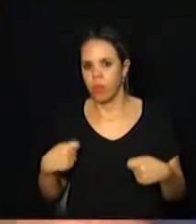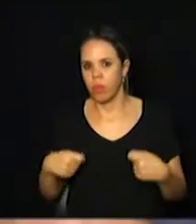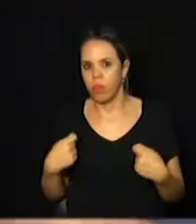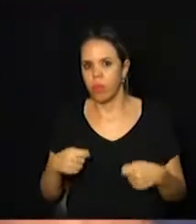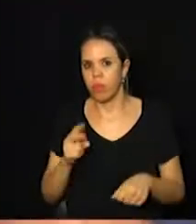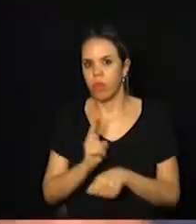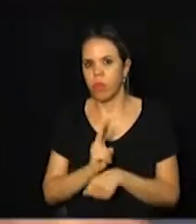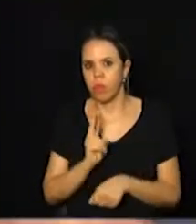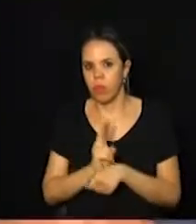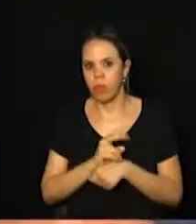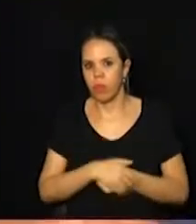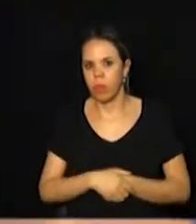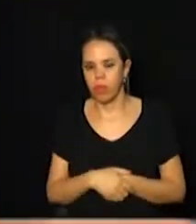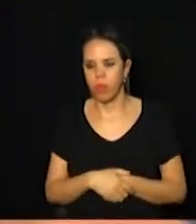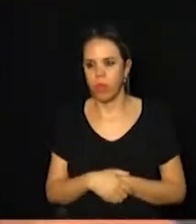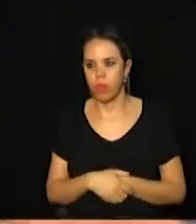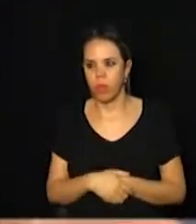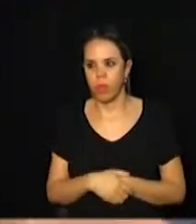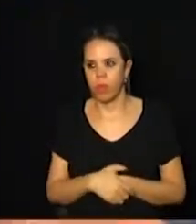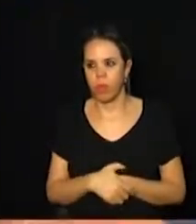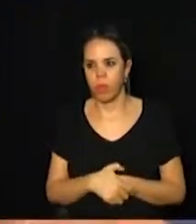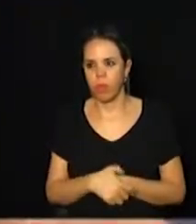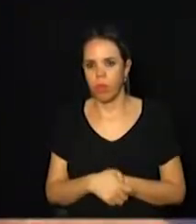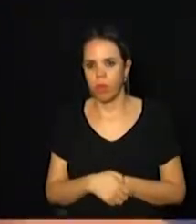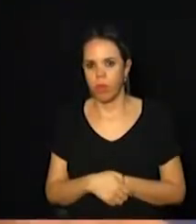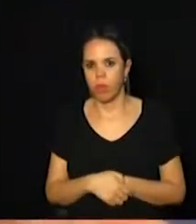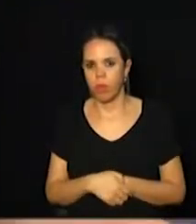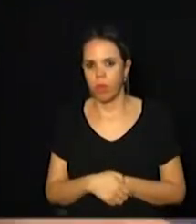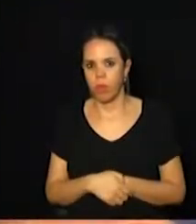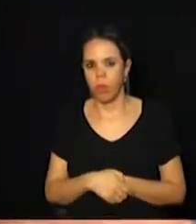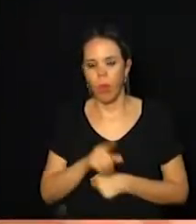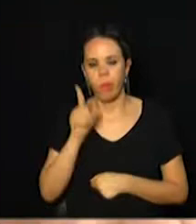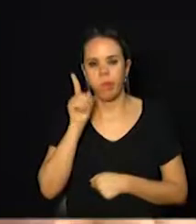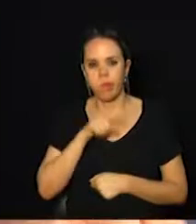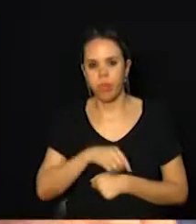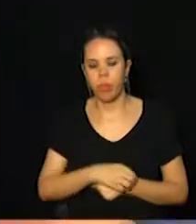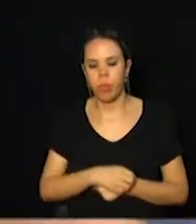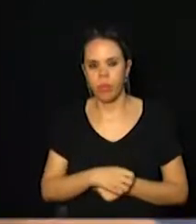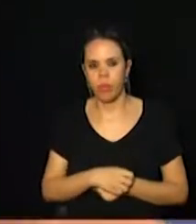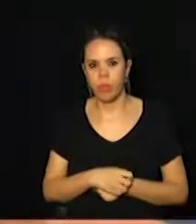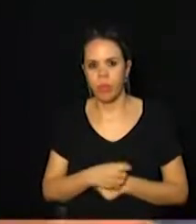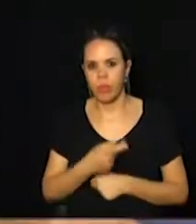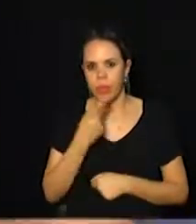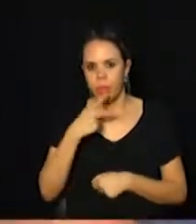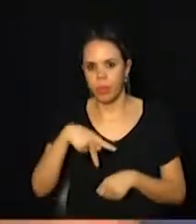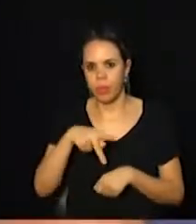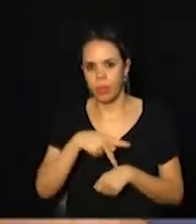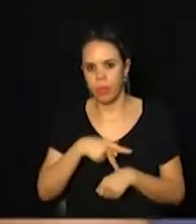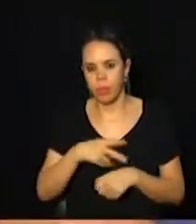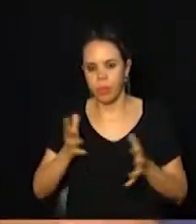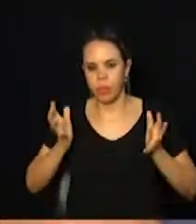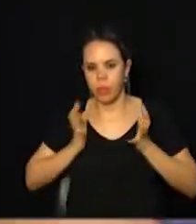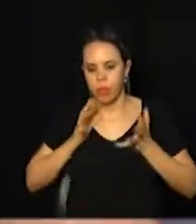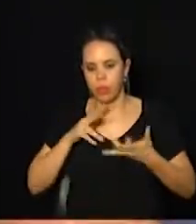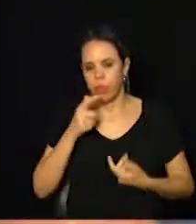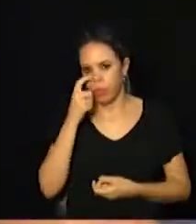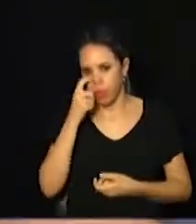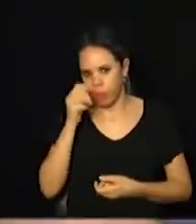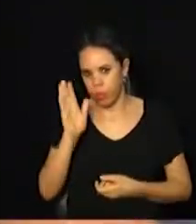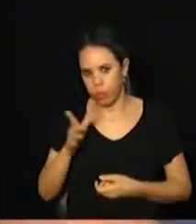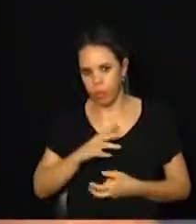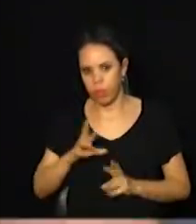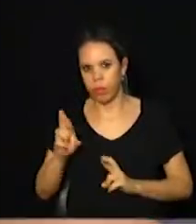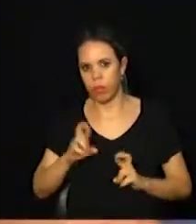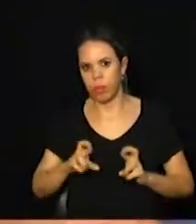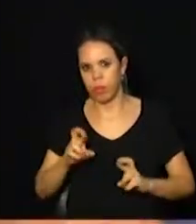de cuidados no próprios Estados Unidos Esse bicho é um dos países mais ricos do mundo já